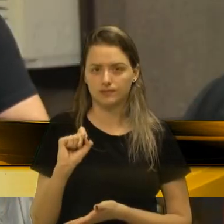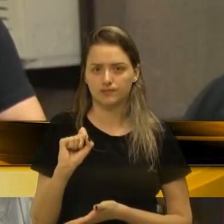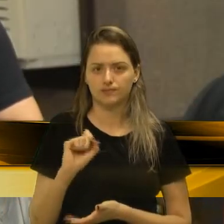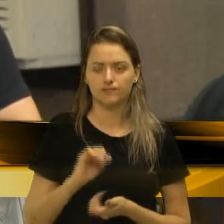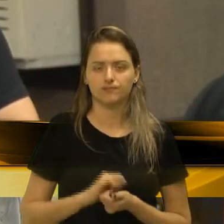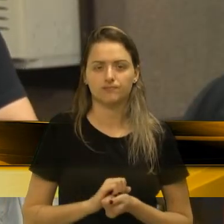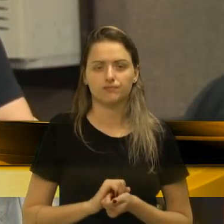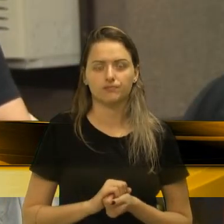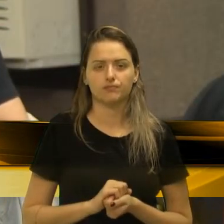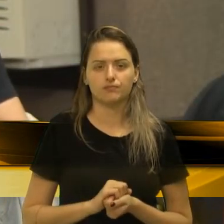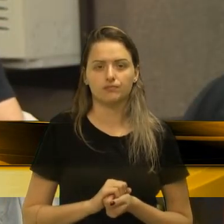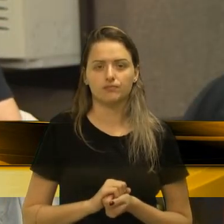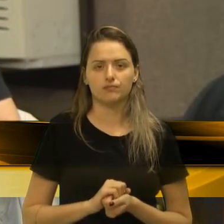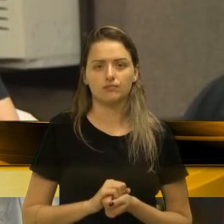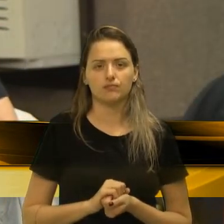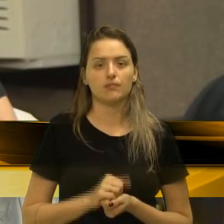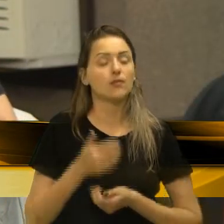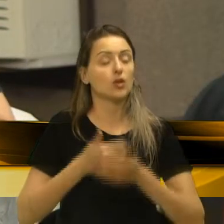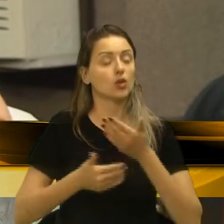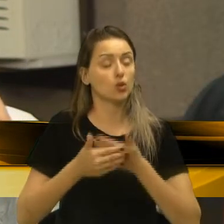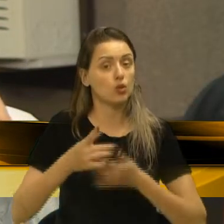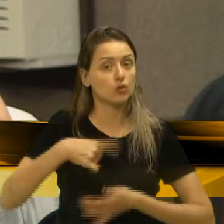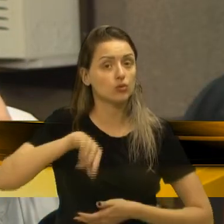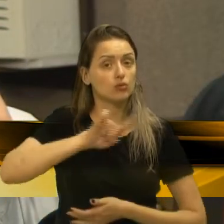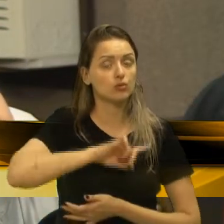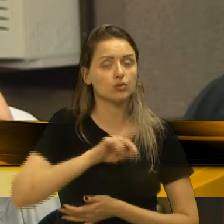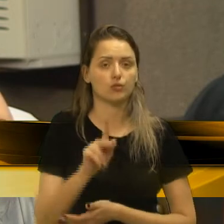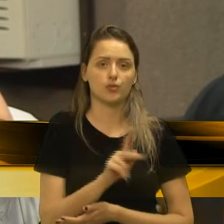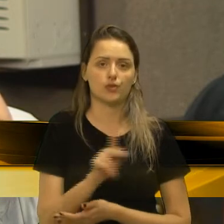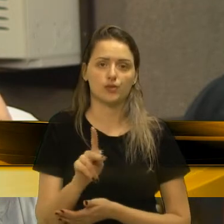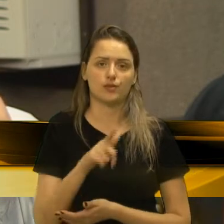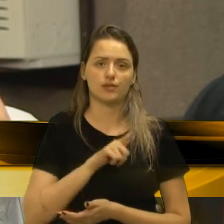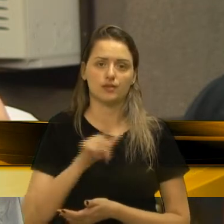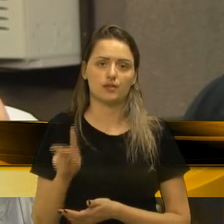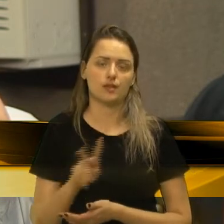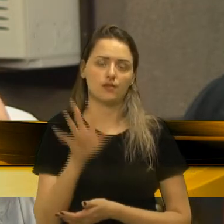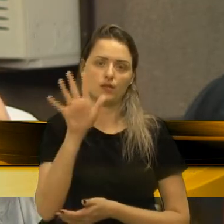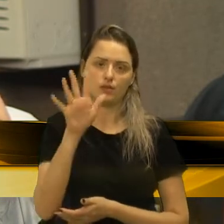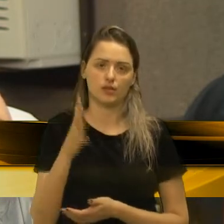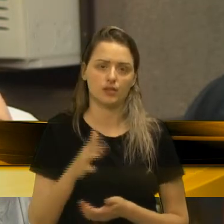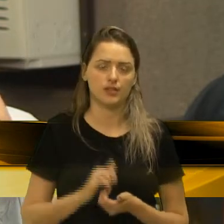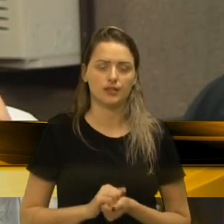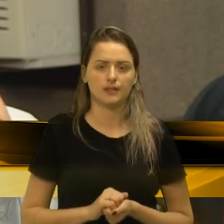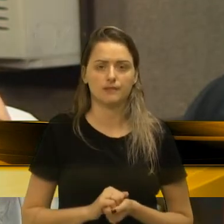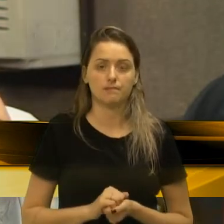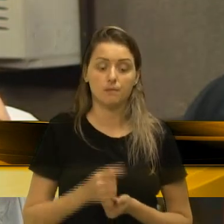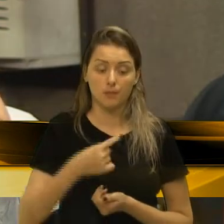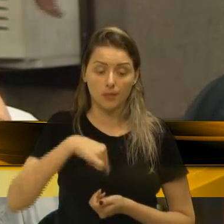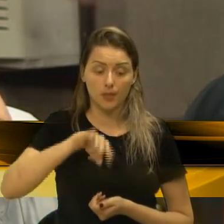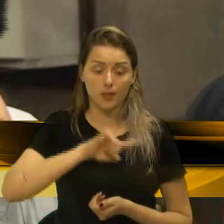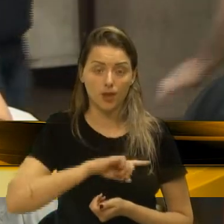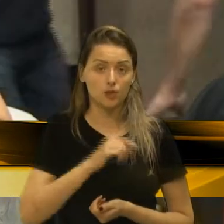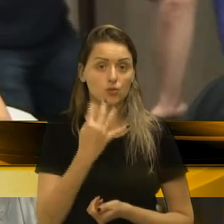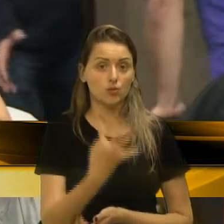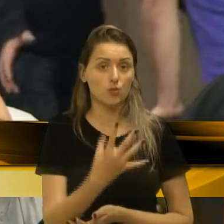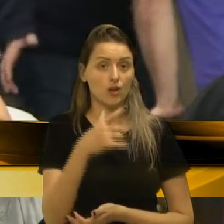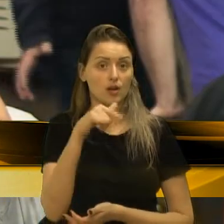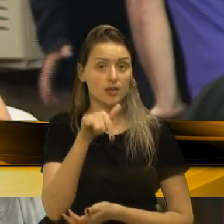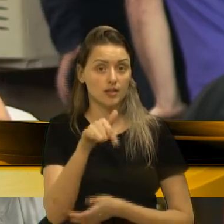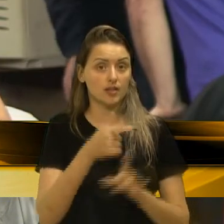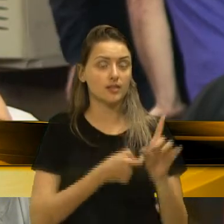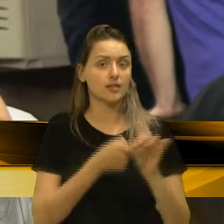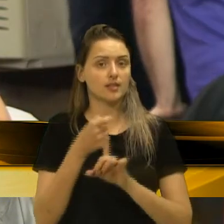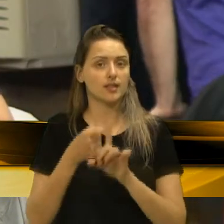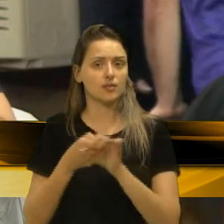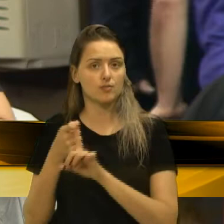É que os nossos professores sejam valorizados. Nós estamos há 47 meses tendo